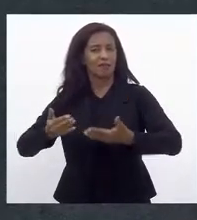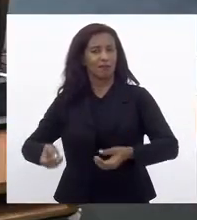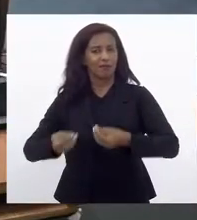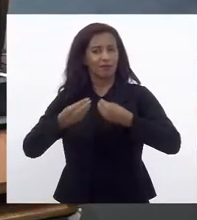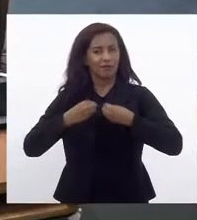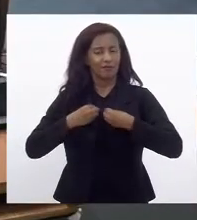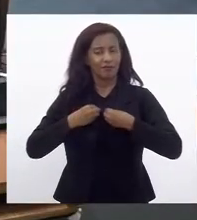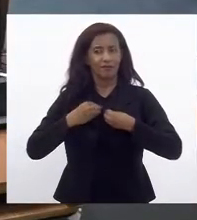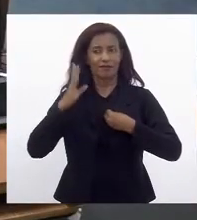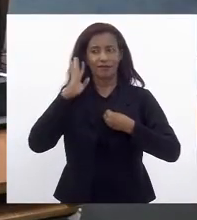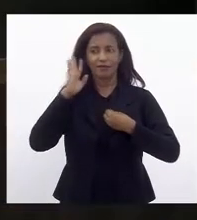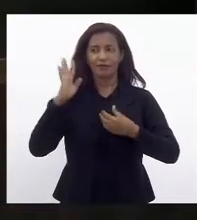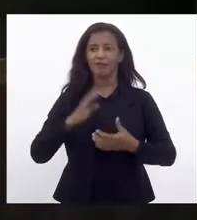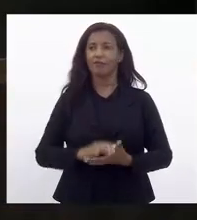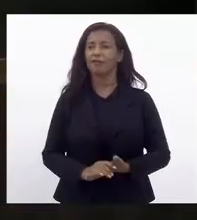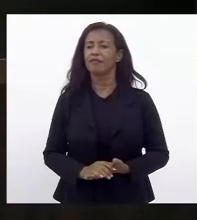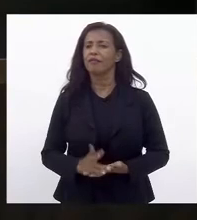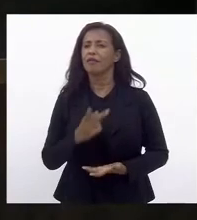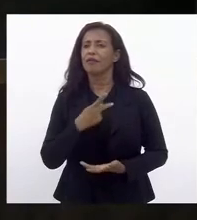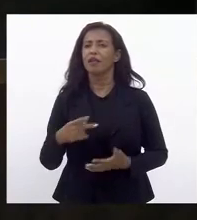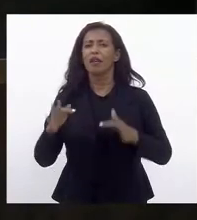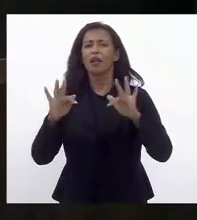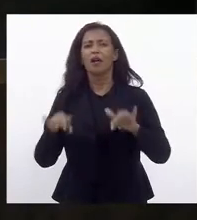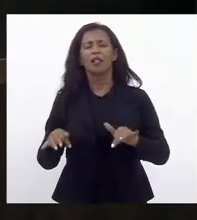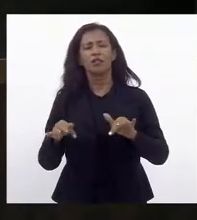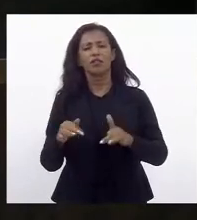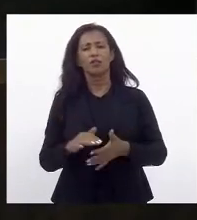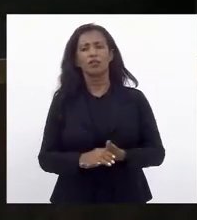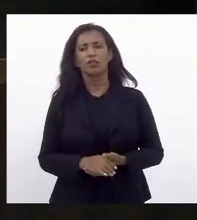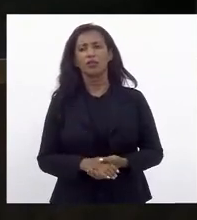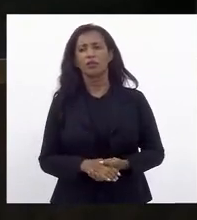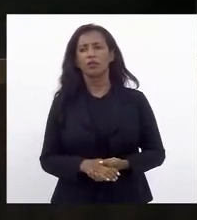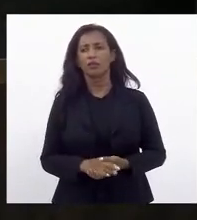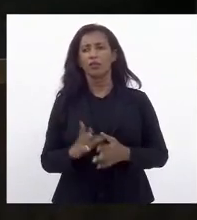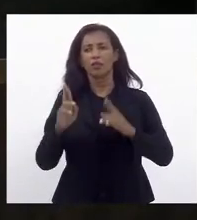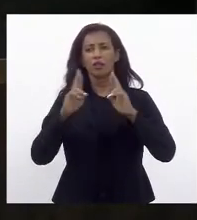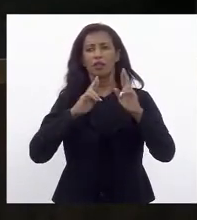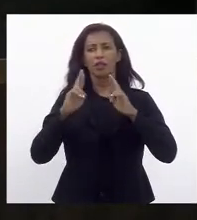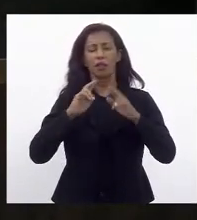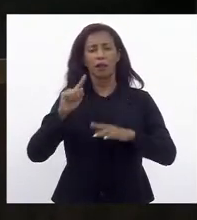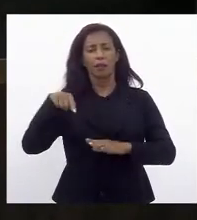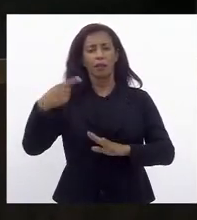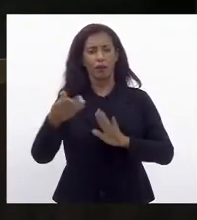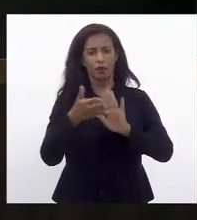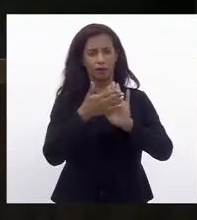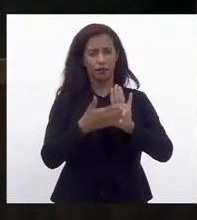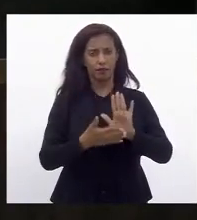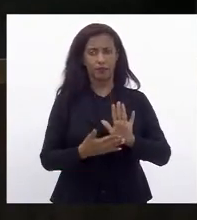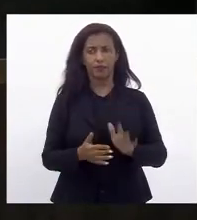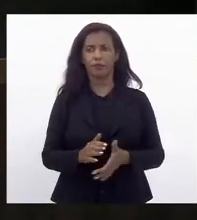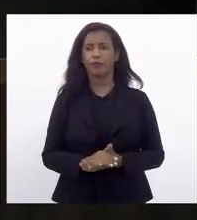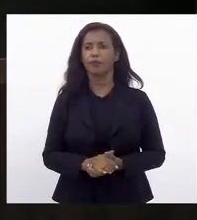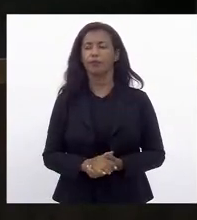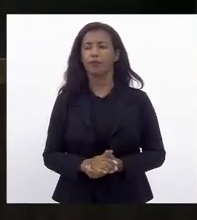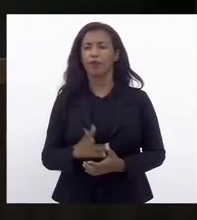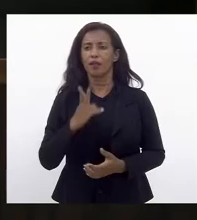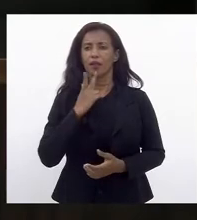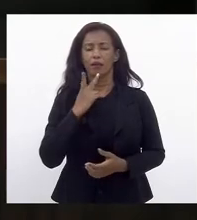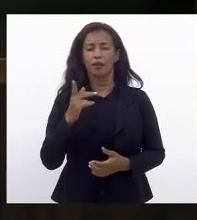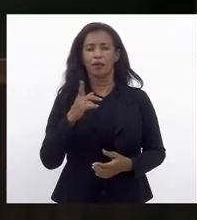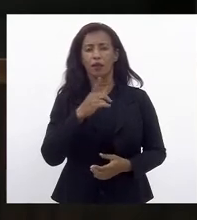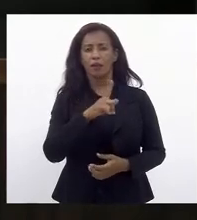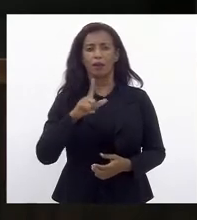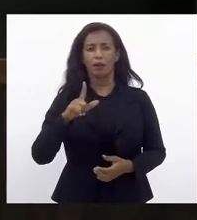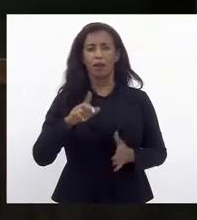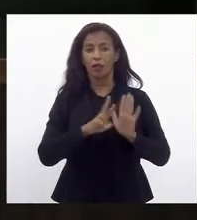Obrigada. Presidente, antes de encerrar os trabalhos, em relação à próxima pauta, quero dizer que o projeto